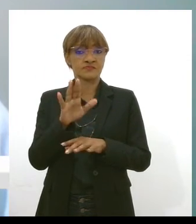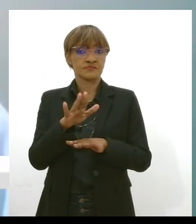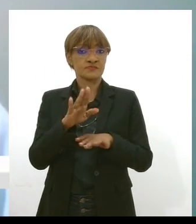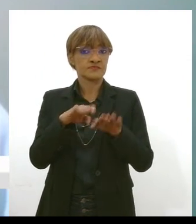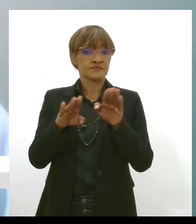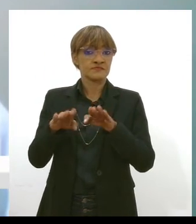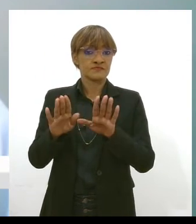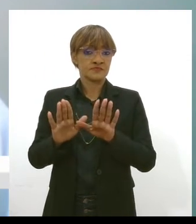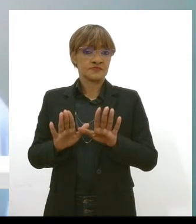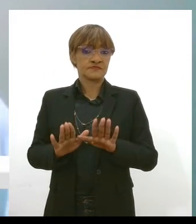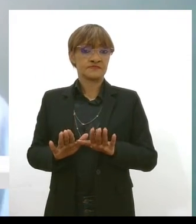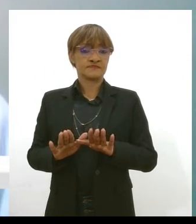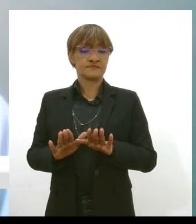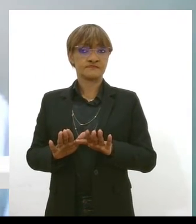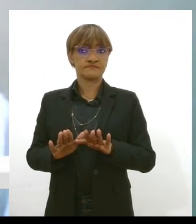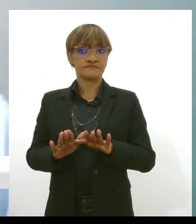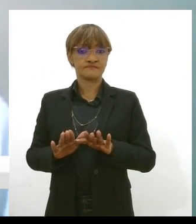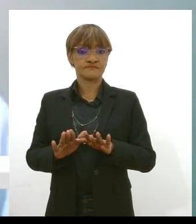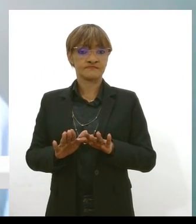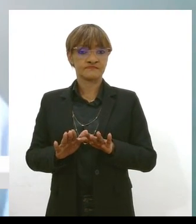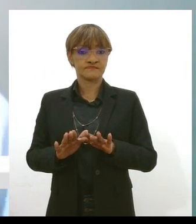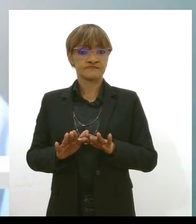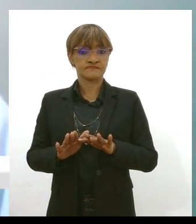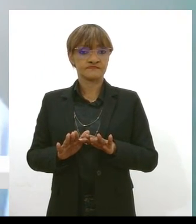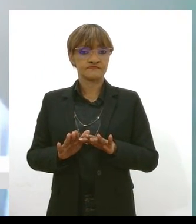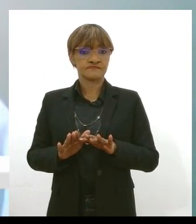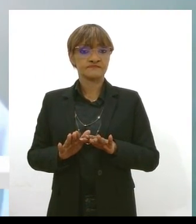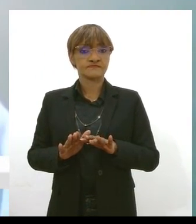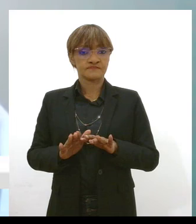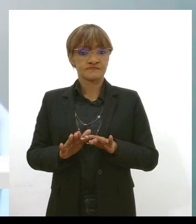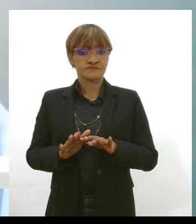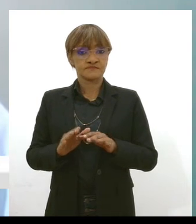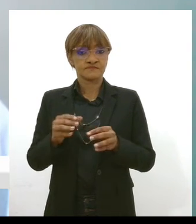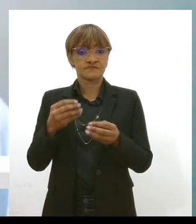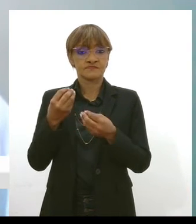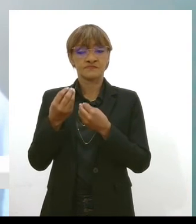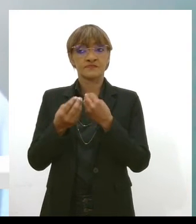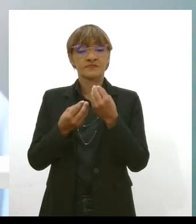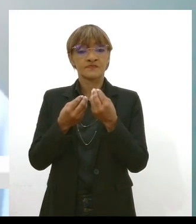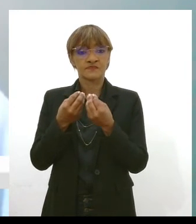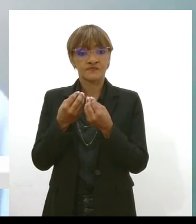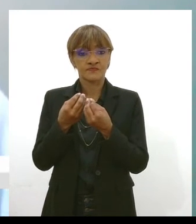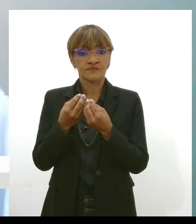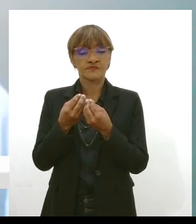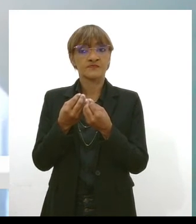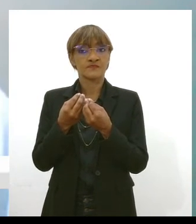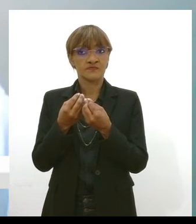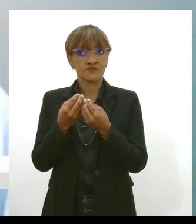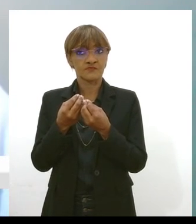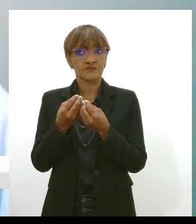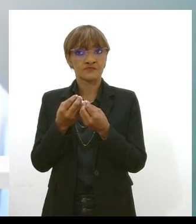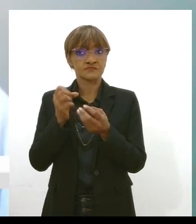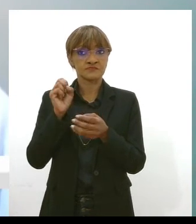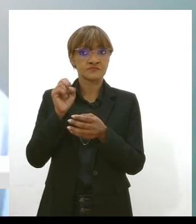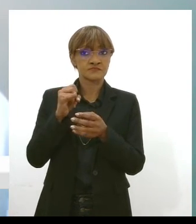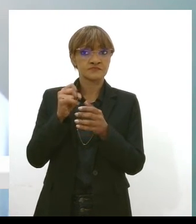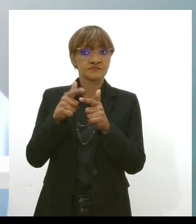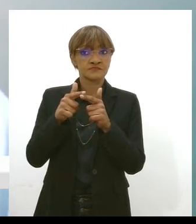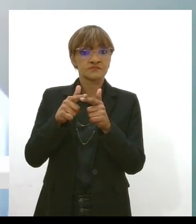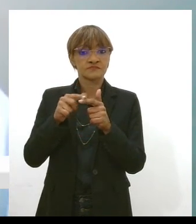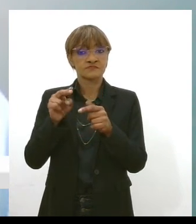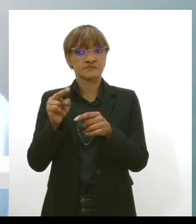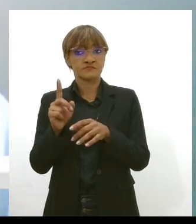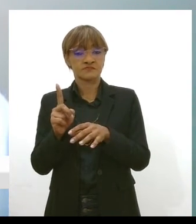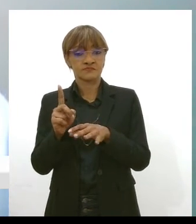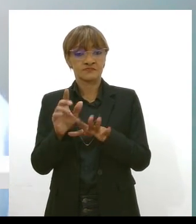depende da especificidade do problema, né? E aí, tanto ela é